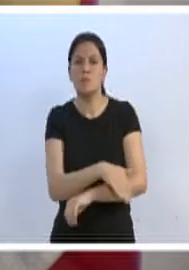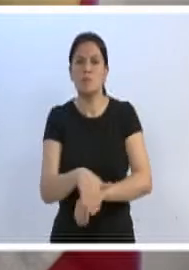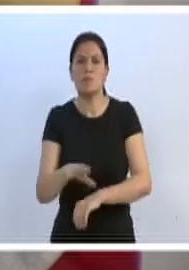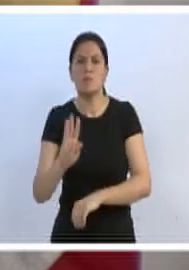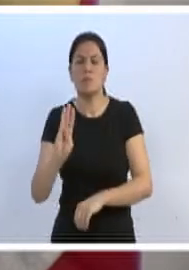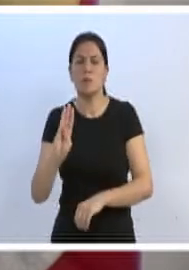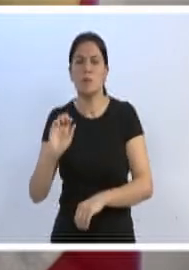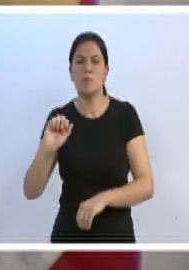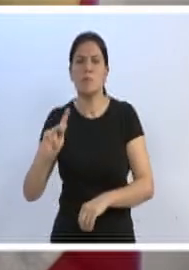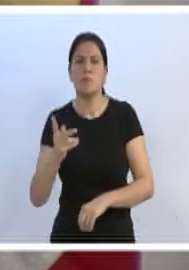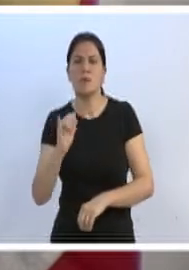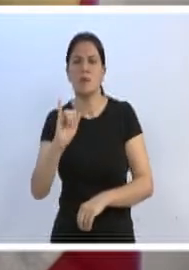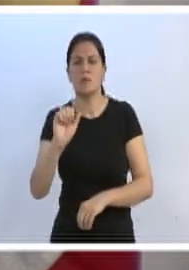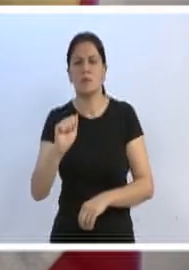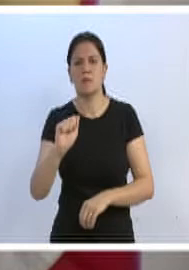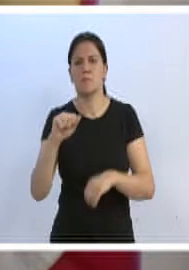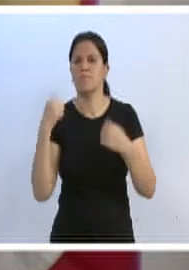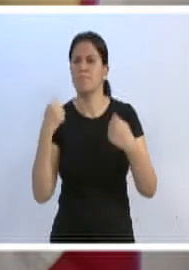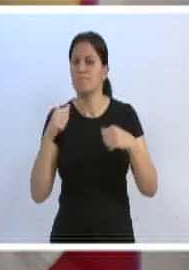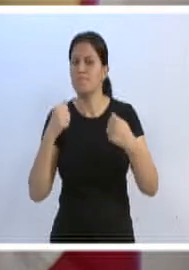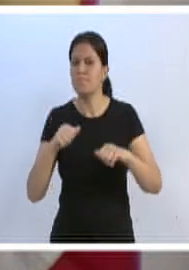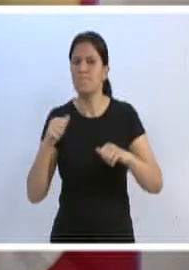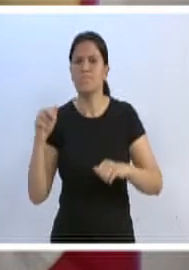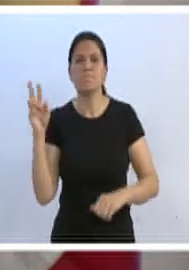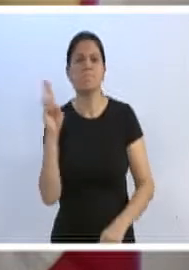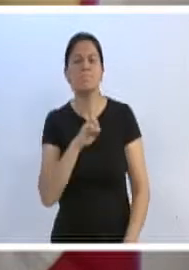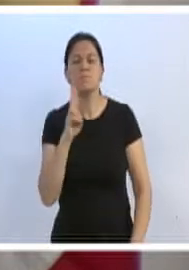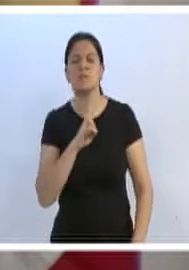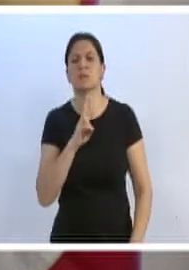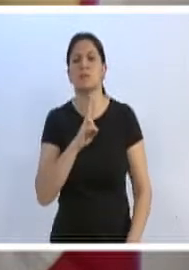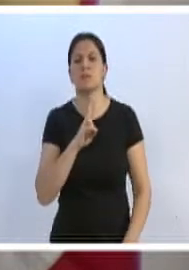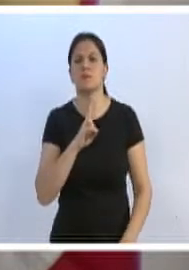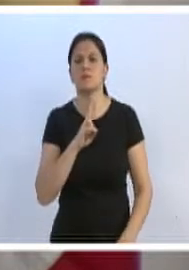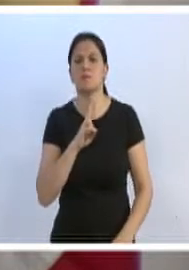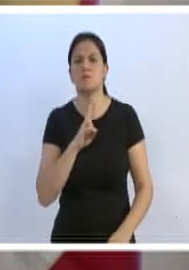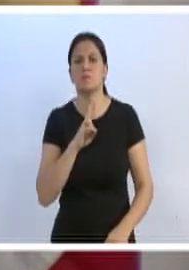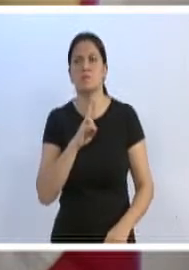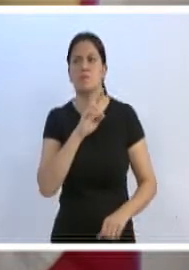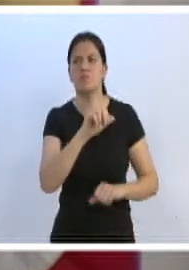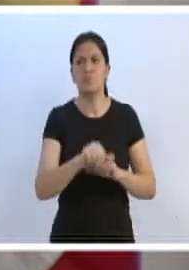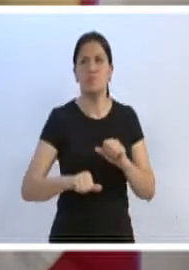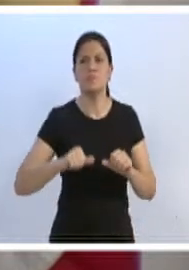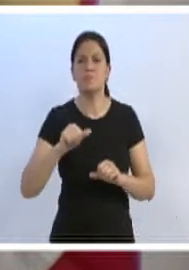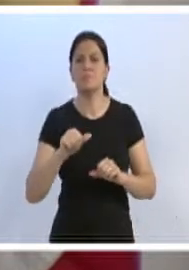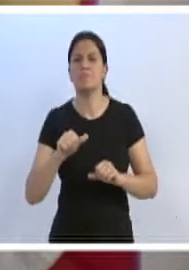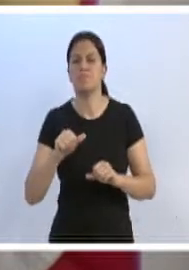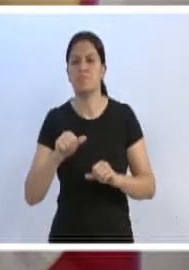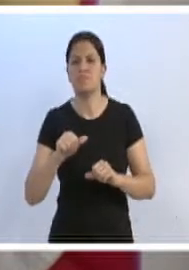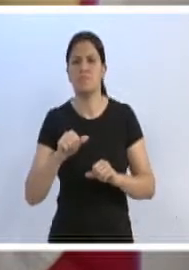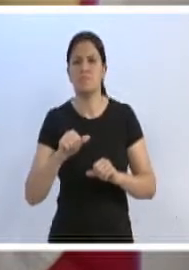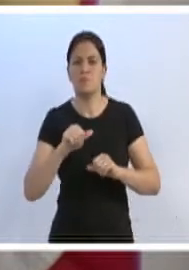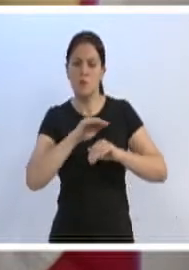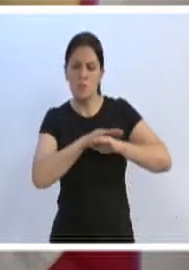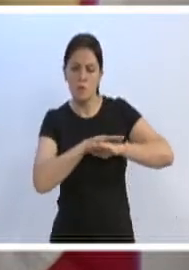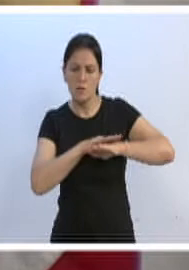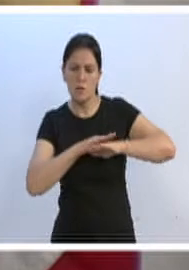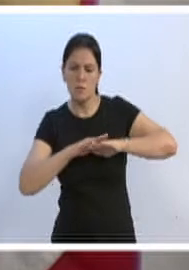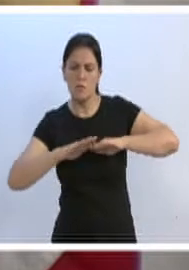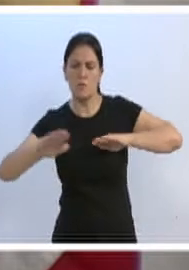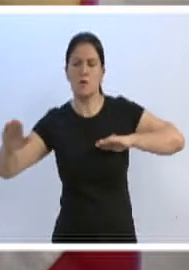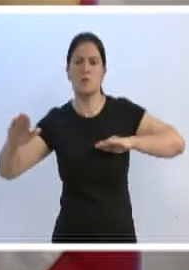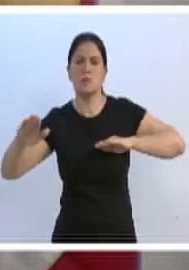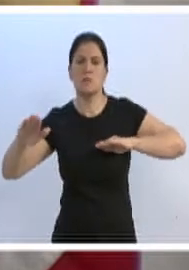precisa urgente de viabilizar o recapeamento daquela parte que